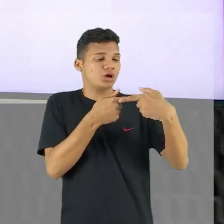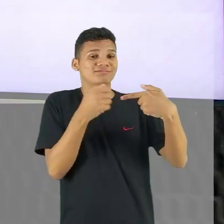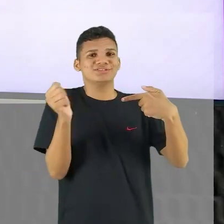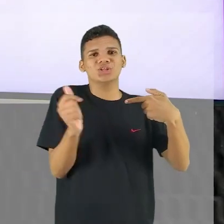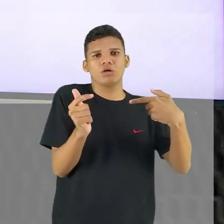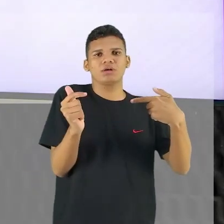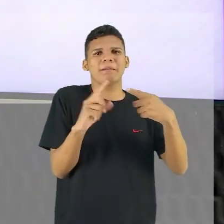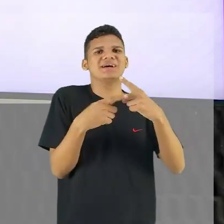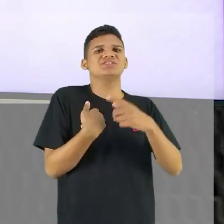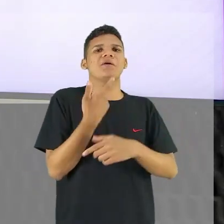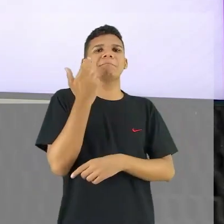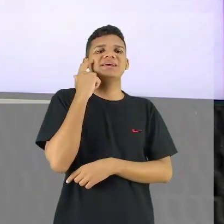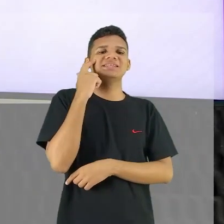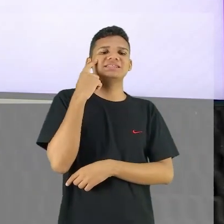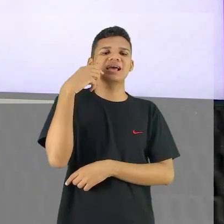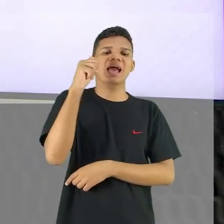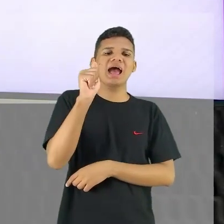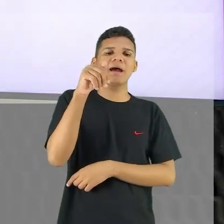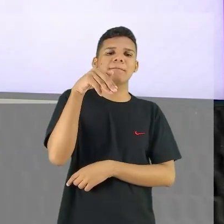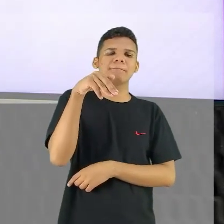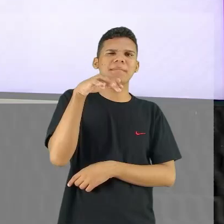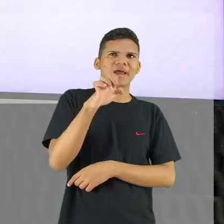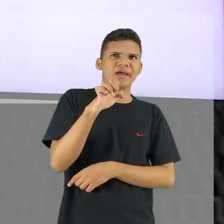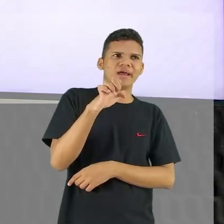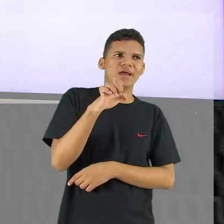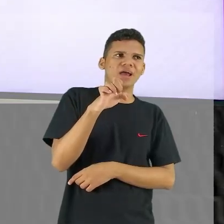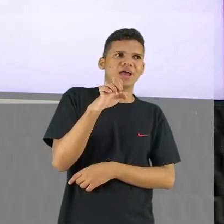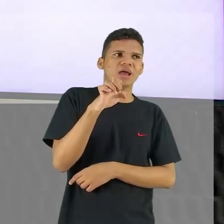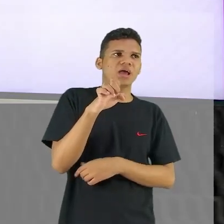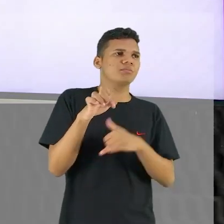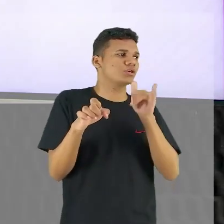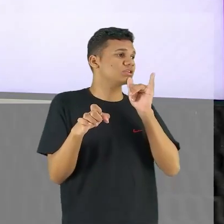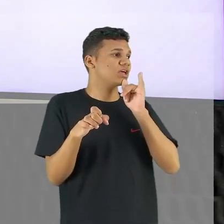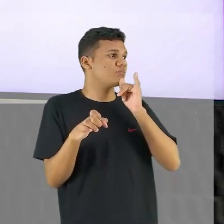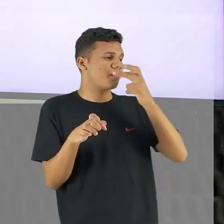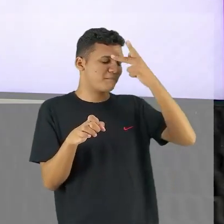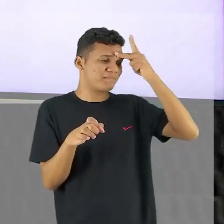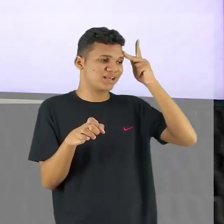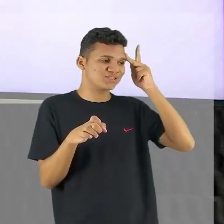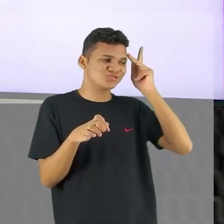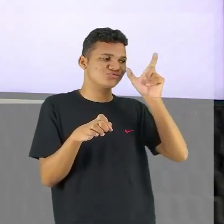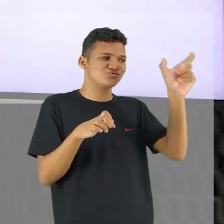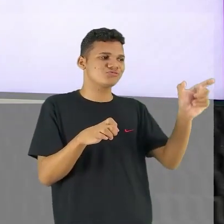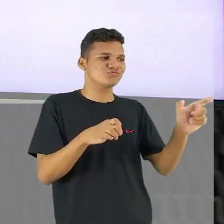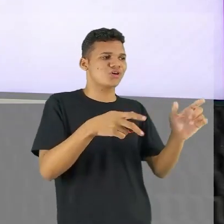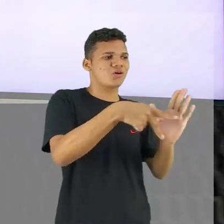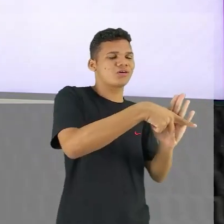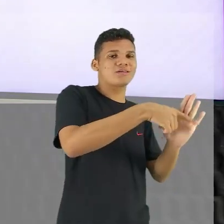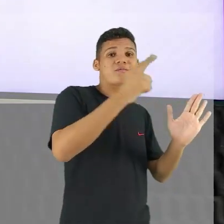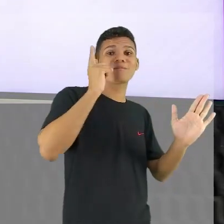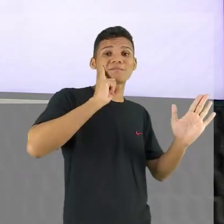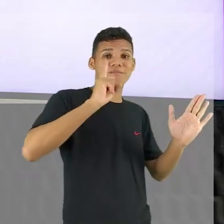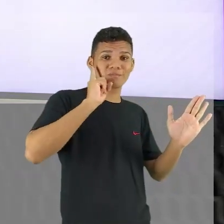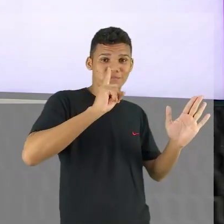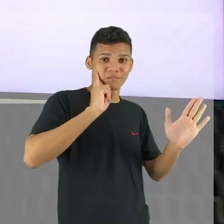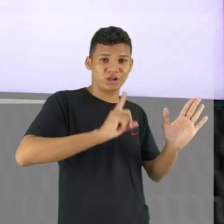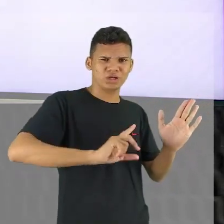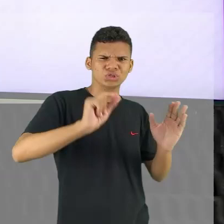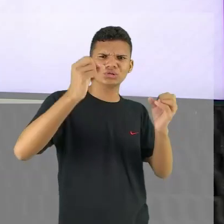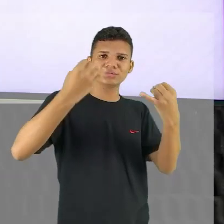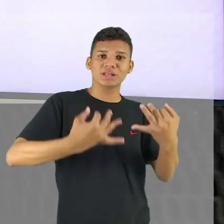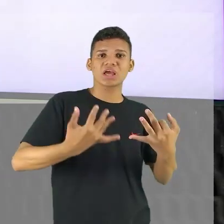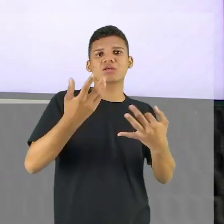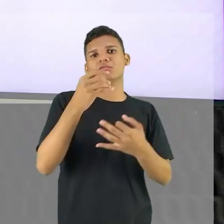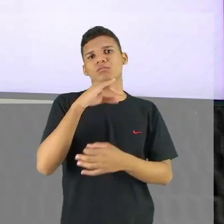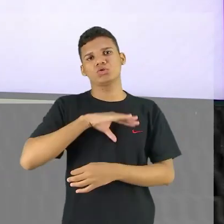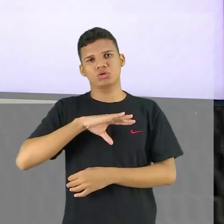em American, eu estou pensando em quê? Aquela pessoa dos Estados Unidos. É o norte-americano, como nós falamos em